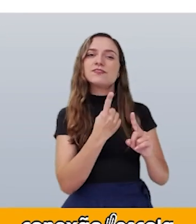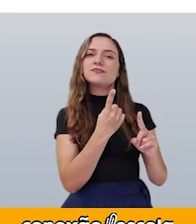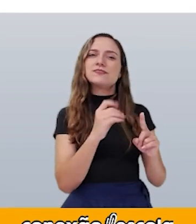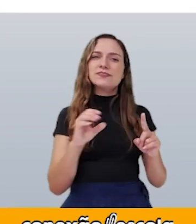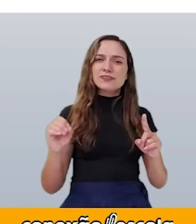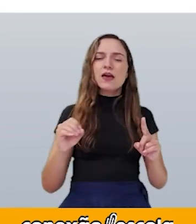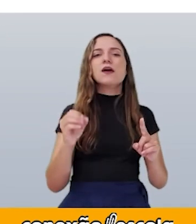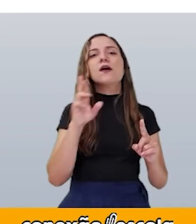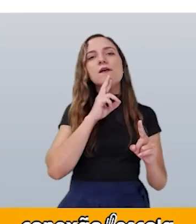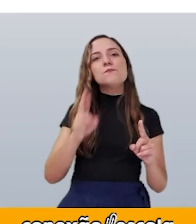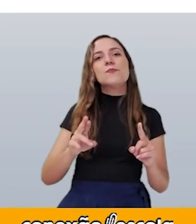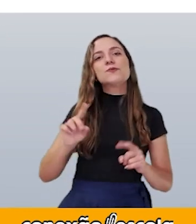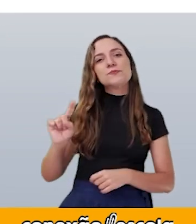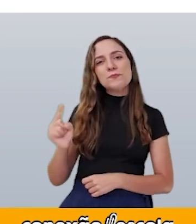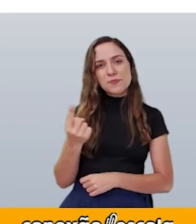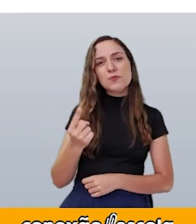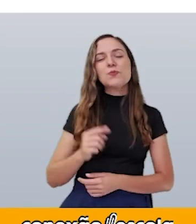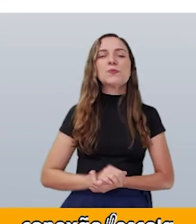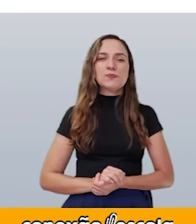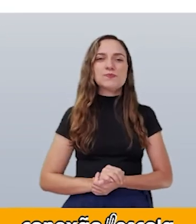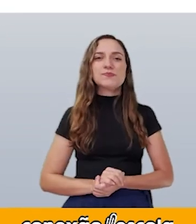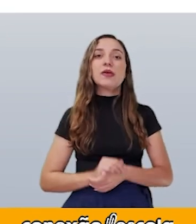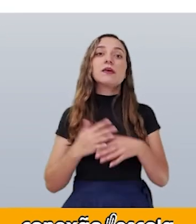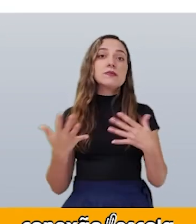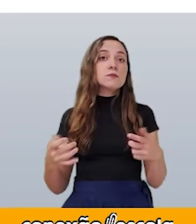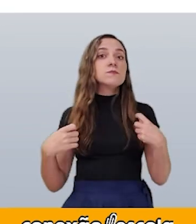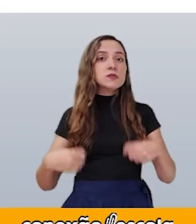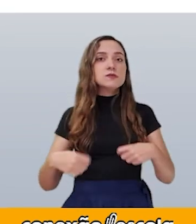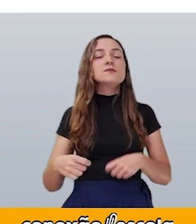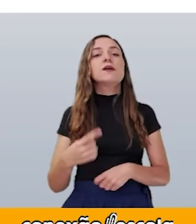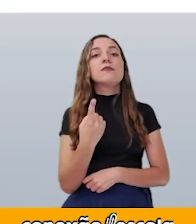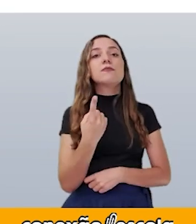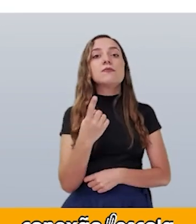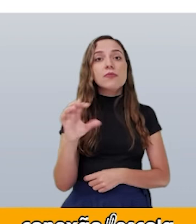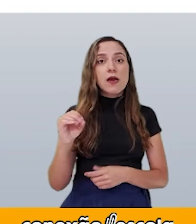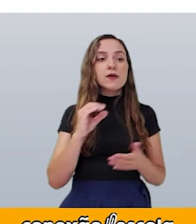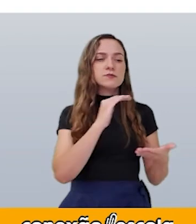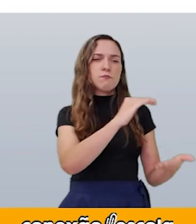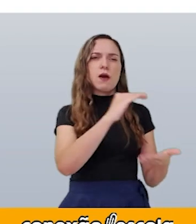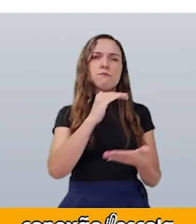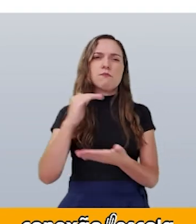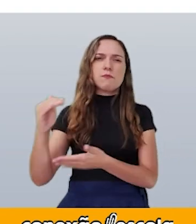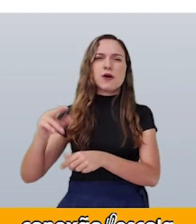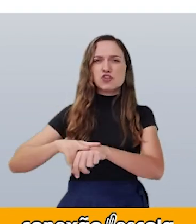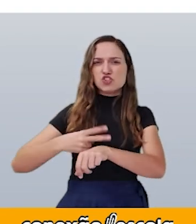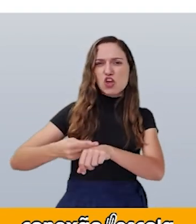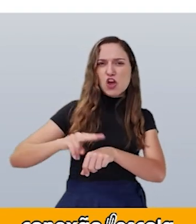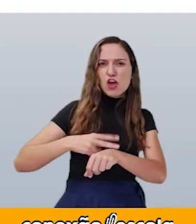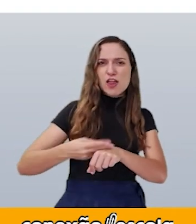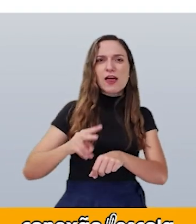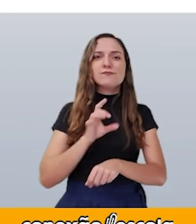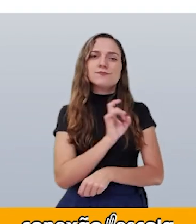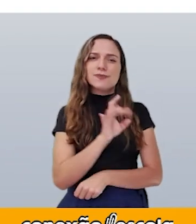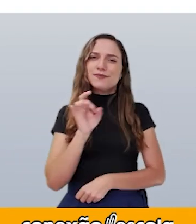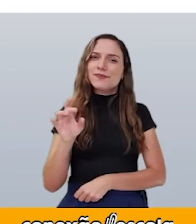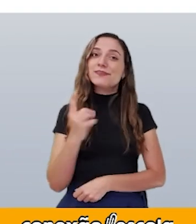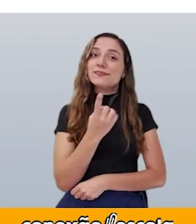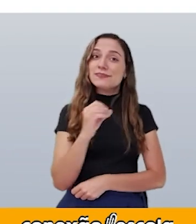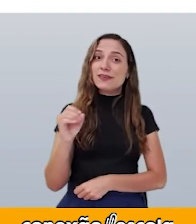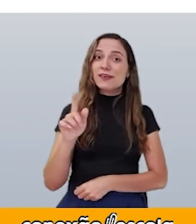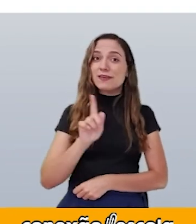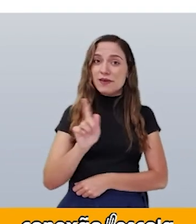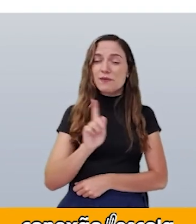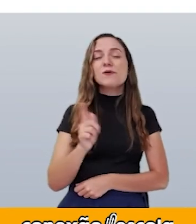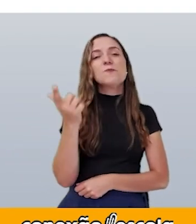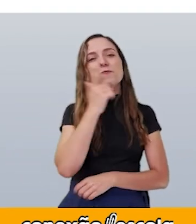é igual a 1.000. Ou seja, 10 pacotes de chocolate de 100 gramas é